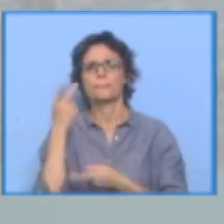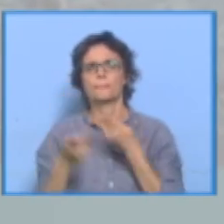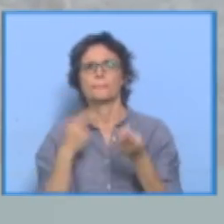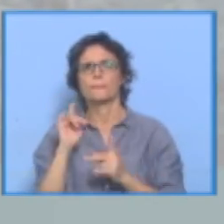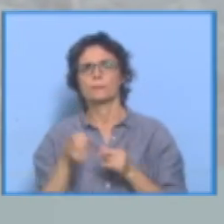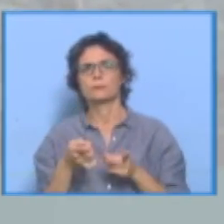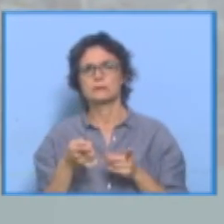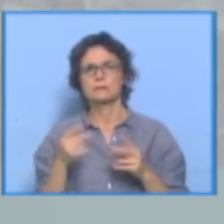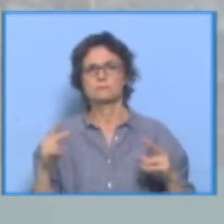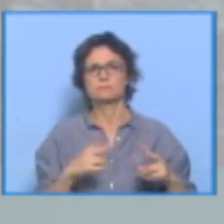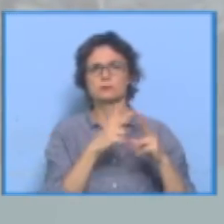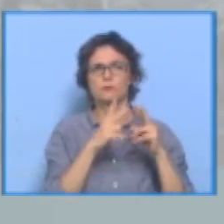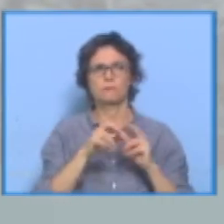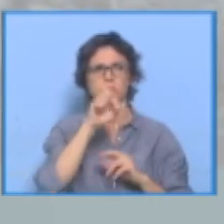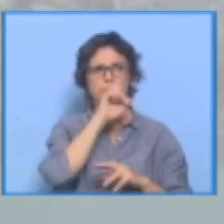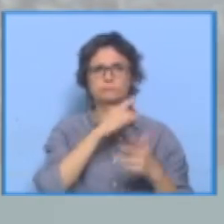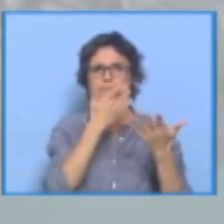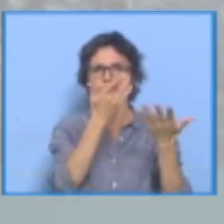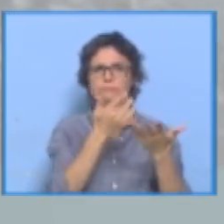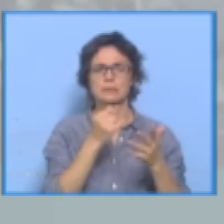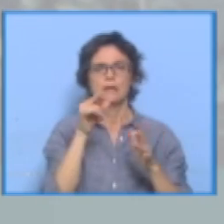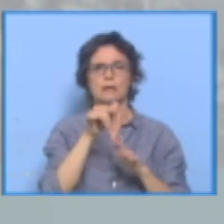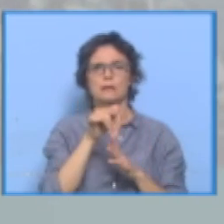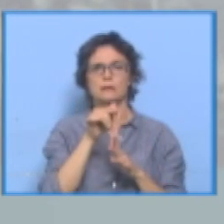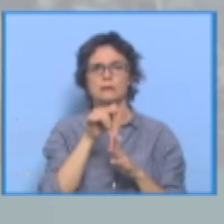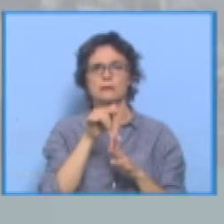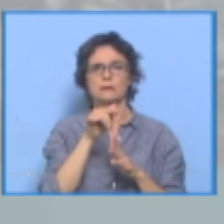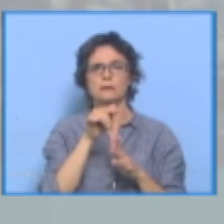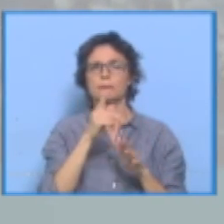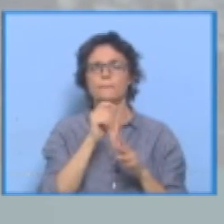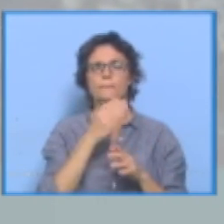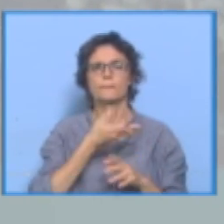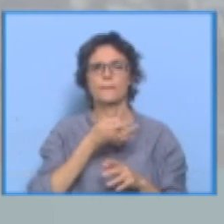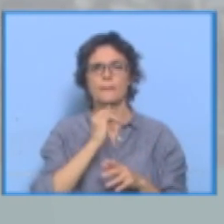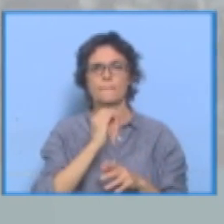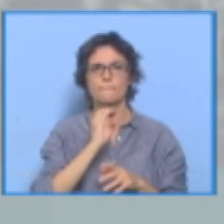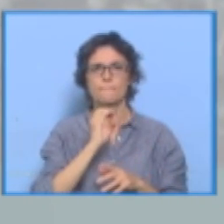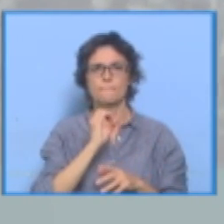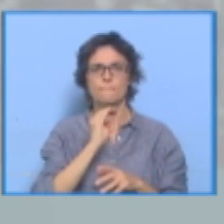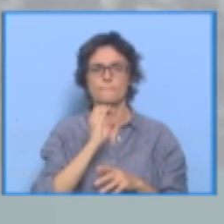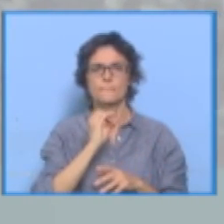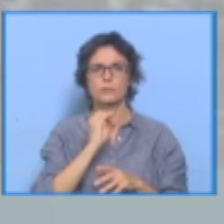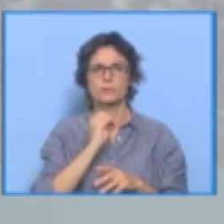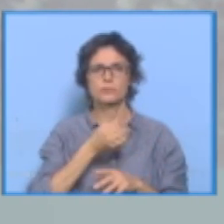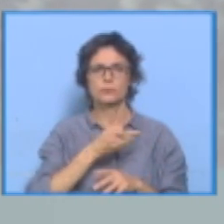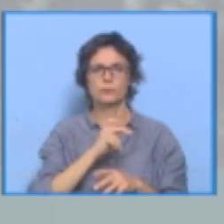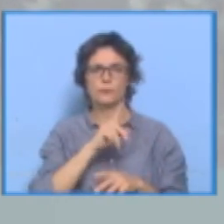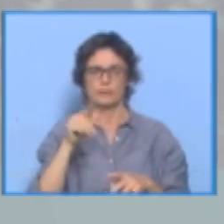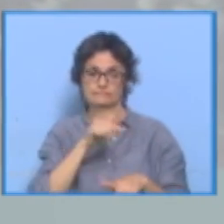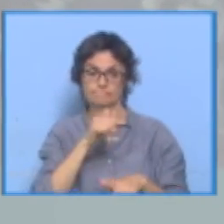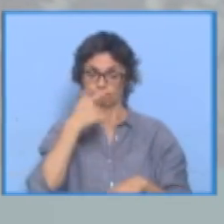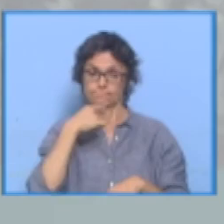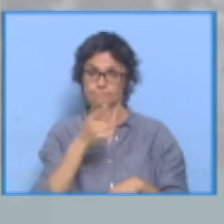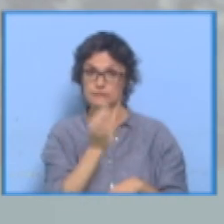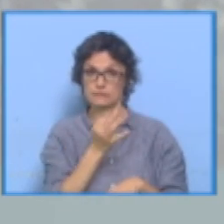Conferência Episcopal afirmou, e uma vez mais o afirmou, no último documento que publicou, um olhar